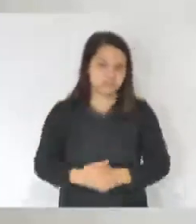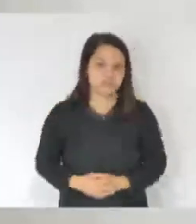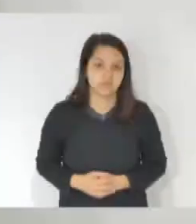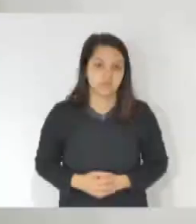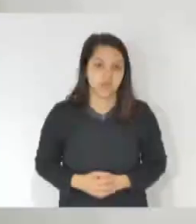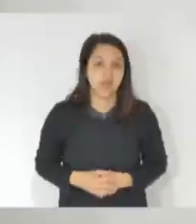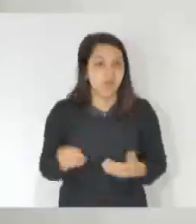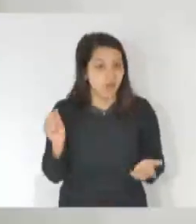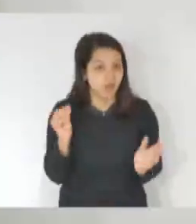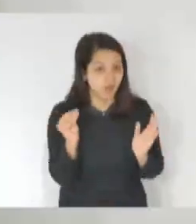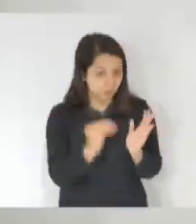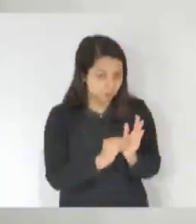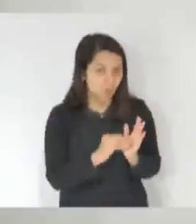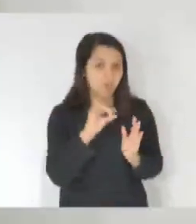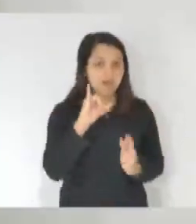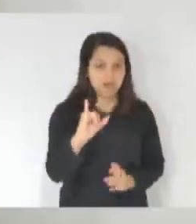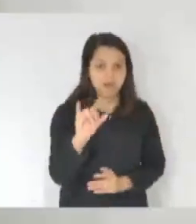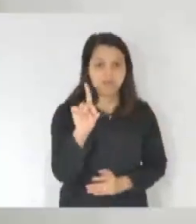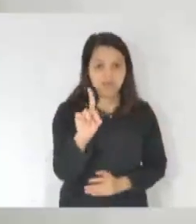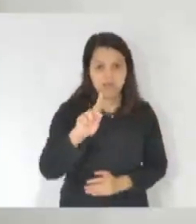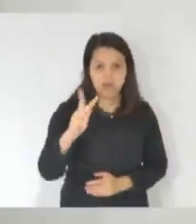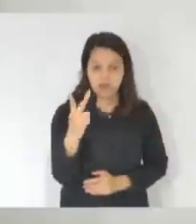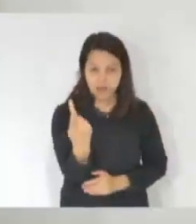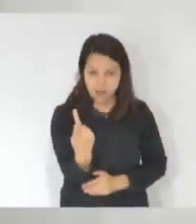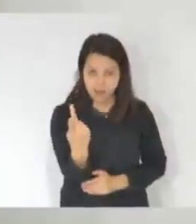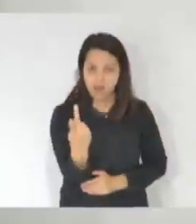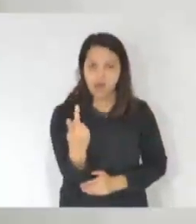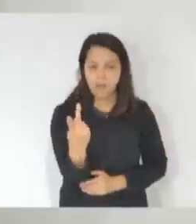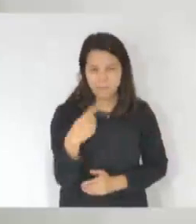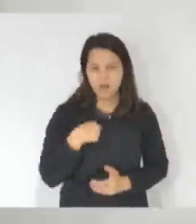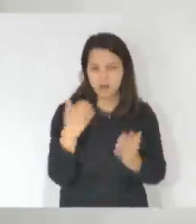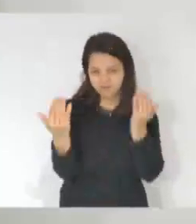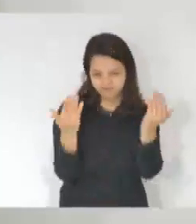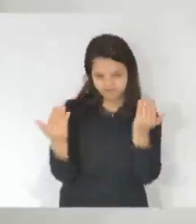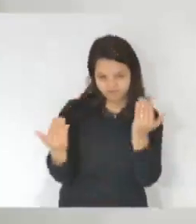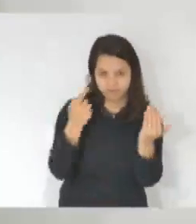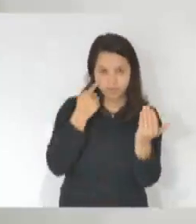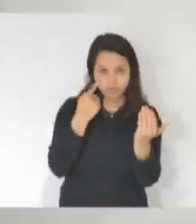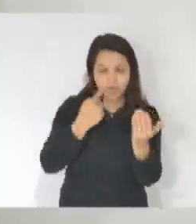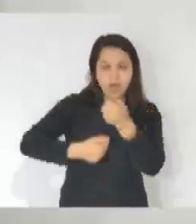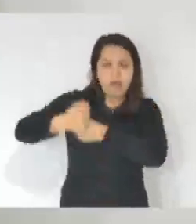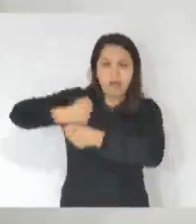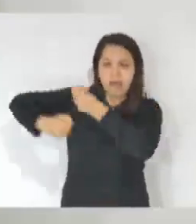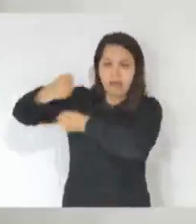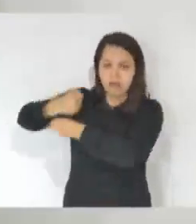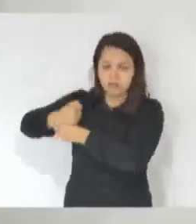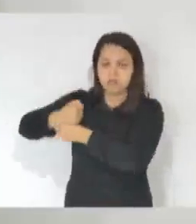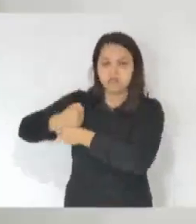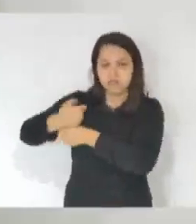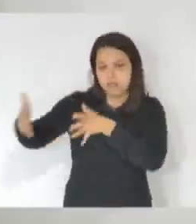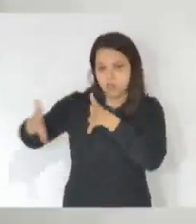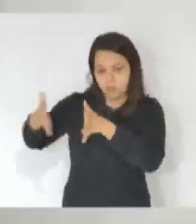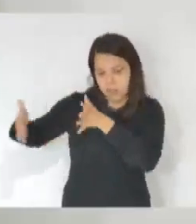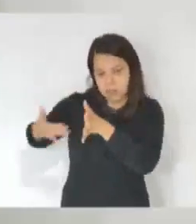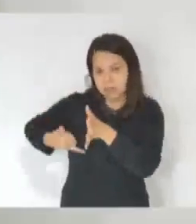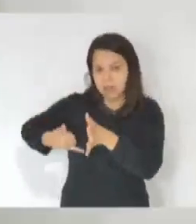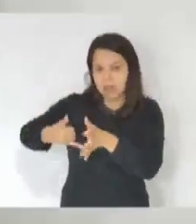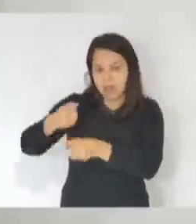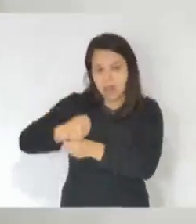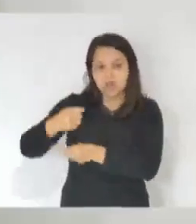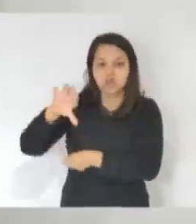um panorama, né? Nós tínhamos lá na década de 90, onde o desenvolvimento de um país